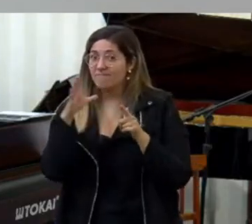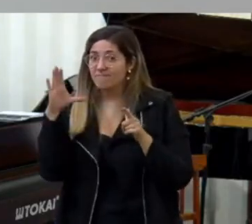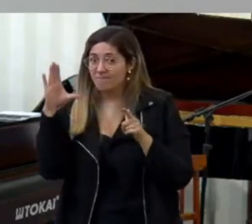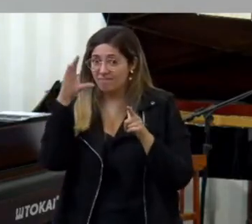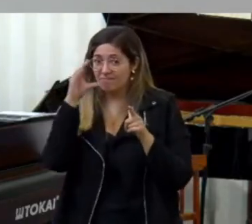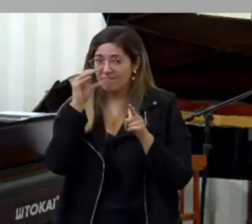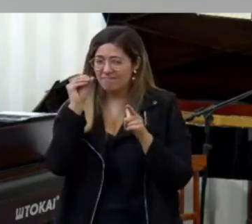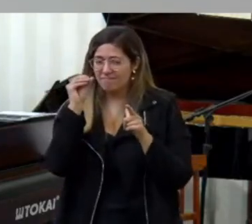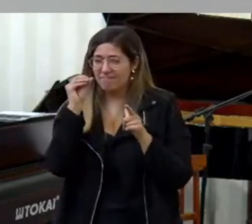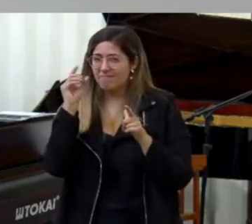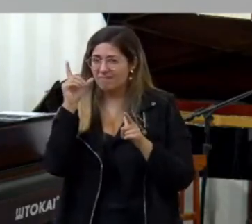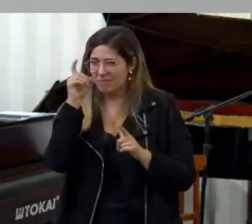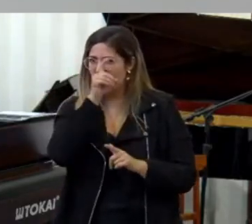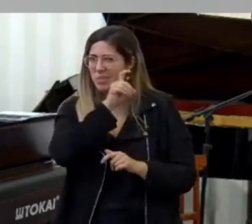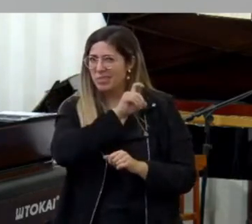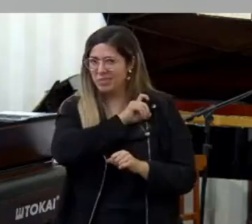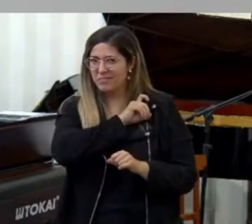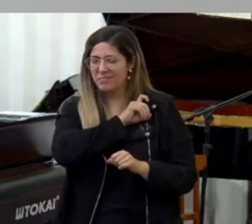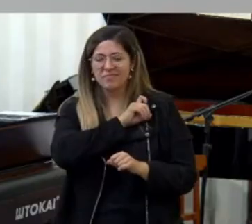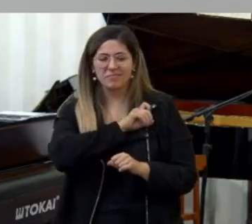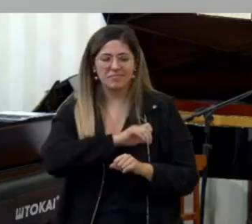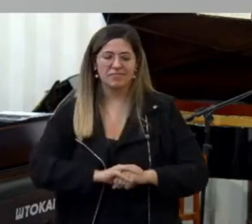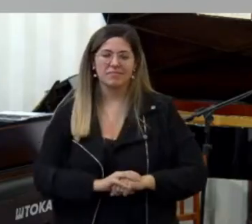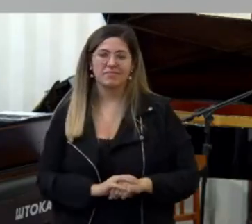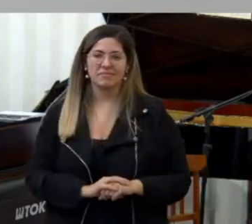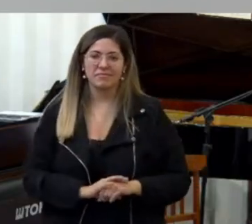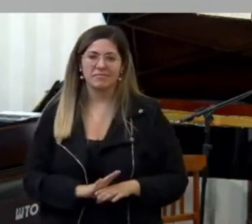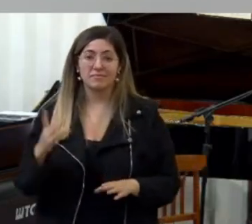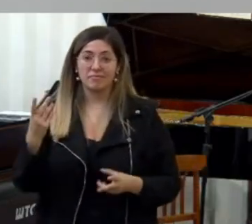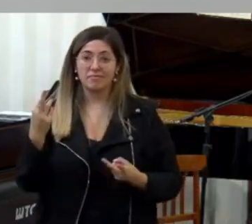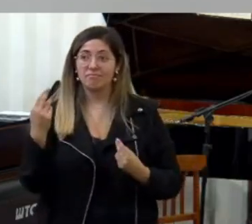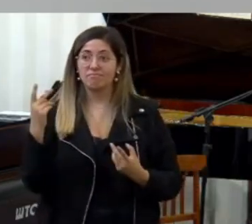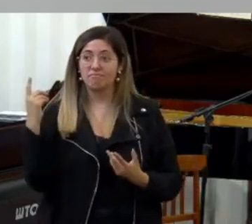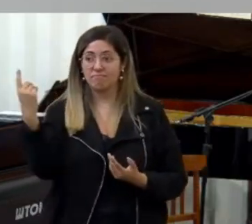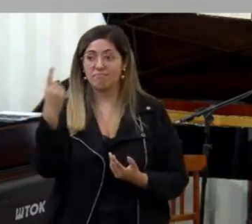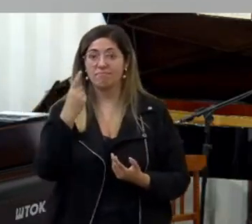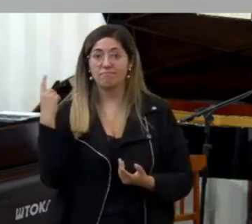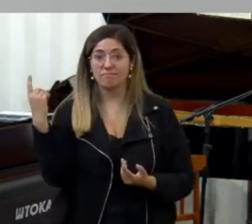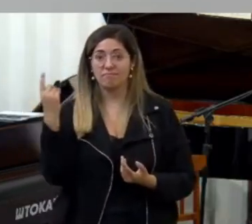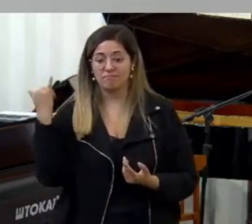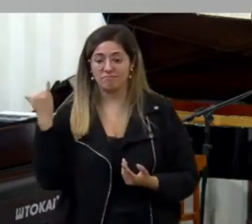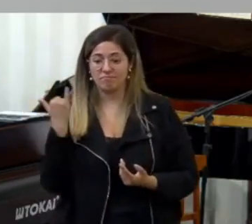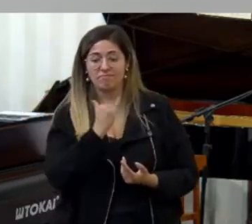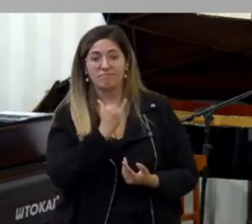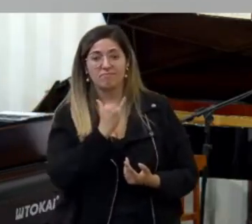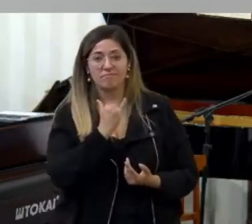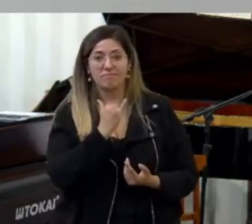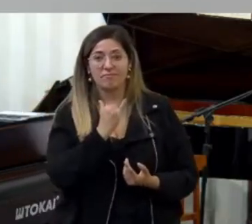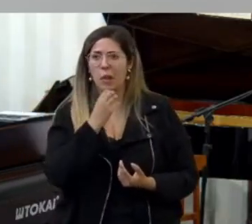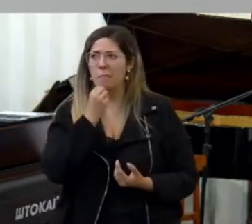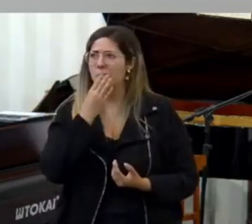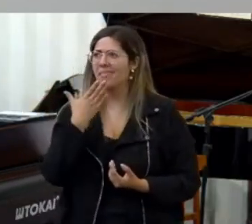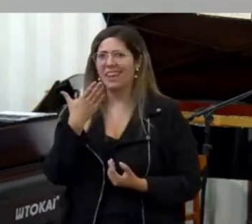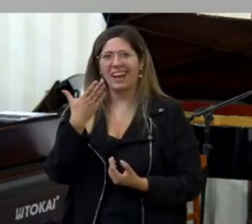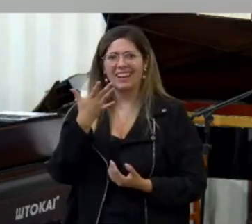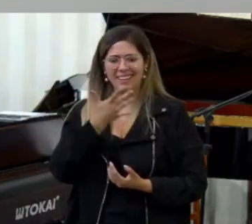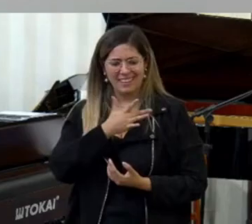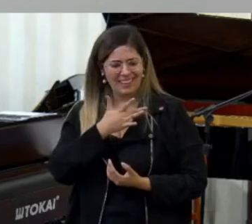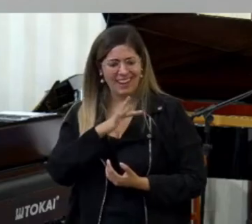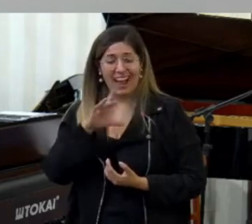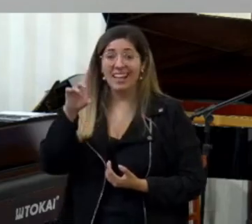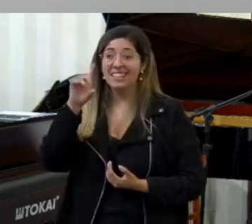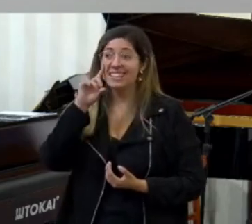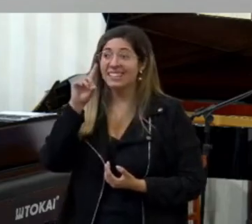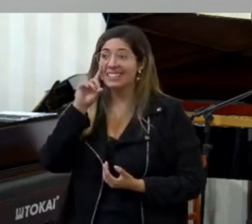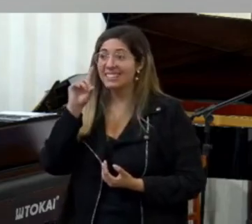noites muito escuras. Talvez seja isso que Davi disse no Salmo 23, bondade e misericórdia certamente me seguirão todos